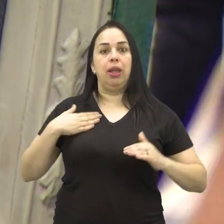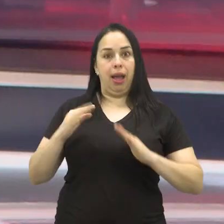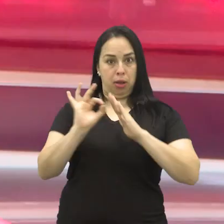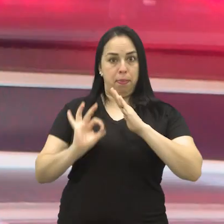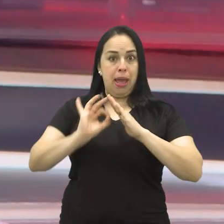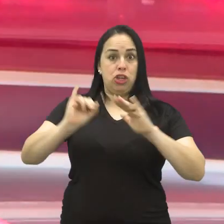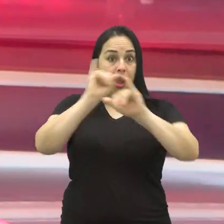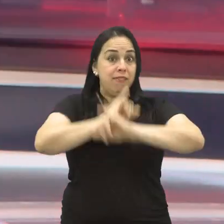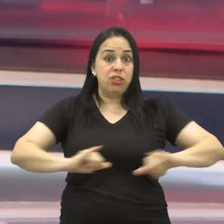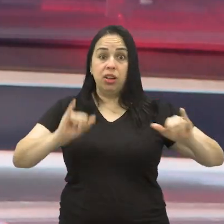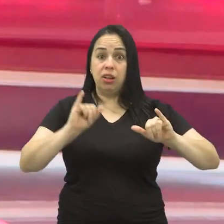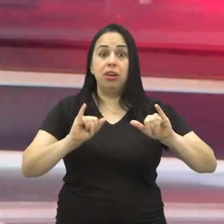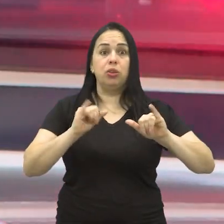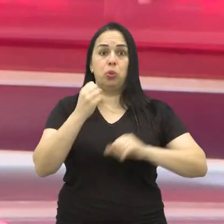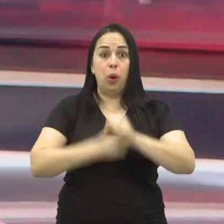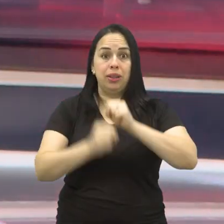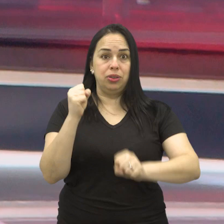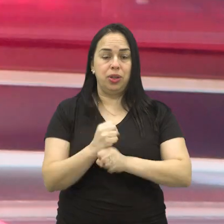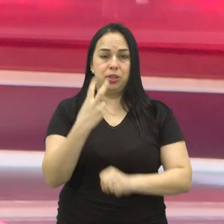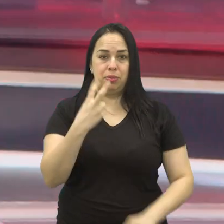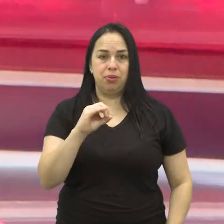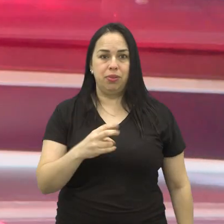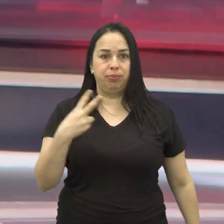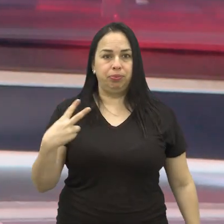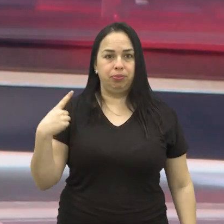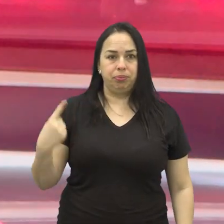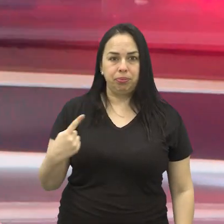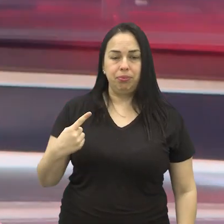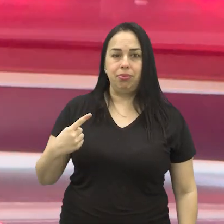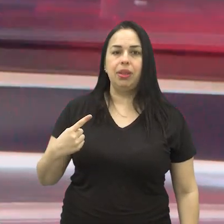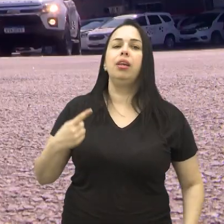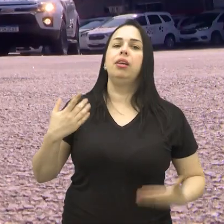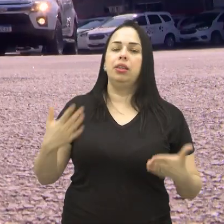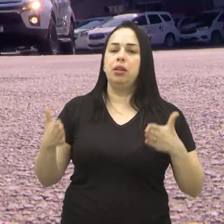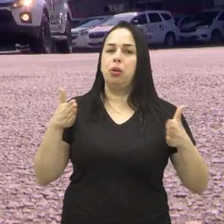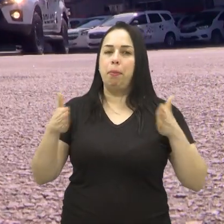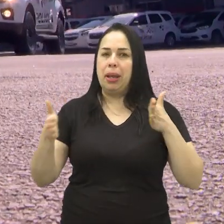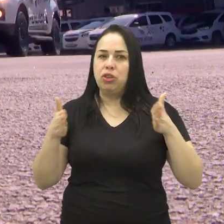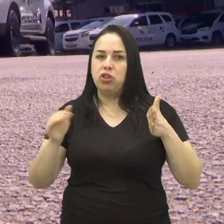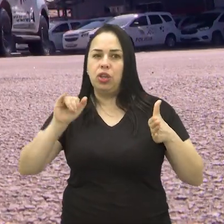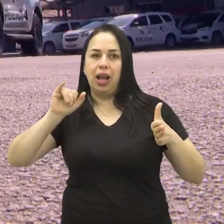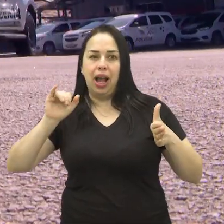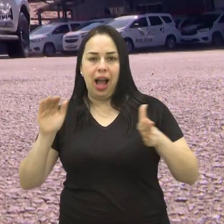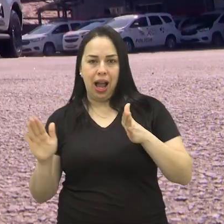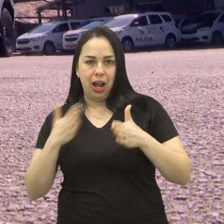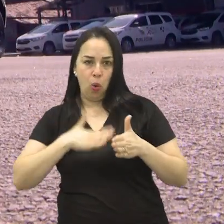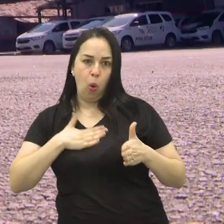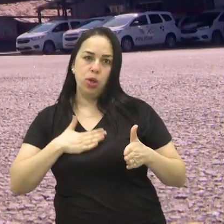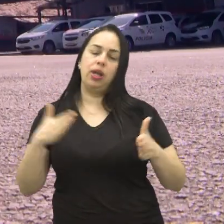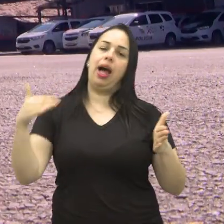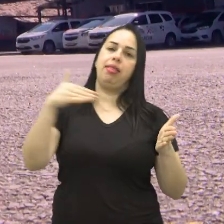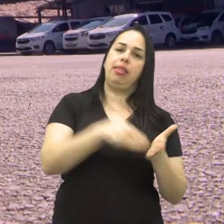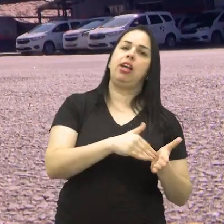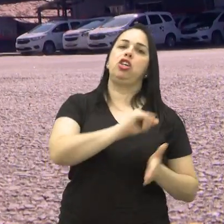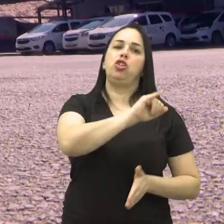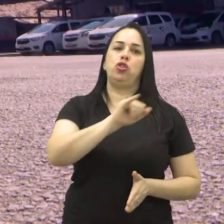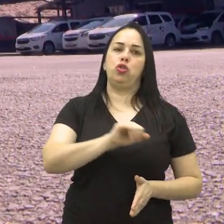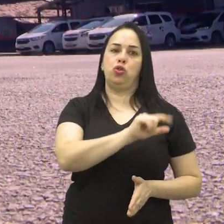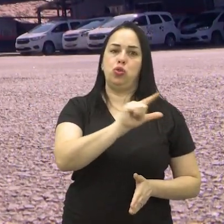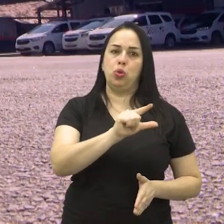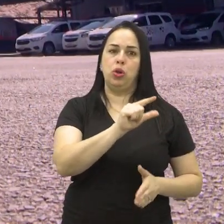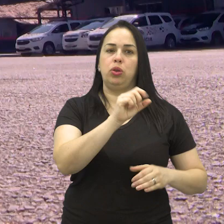2022. Das mais de 1.300.000 mortes registradas, entre agosto de 2021 e julho